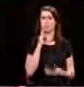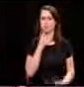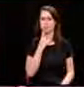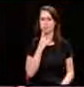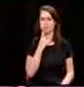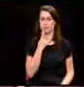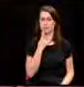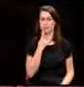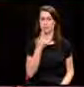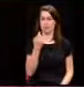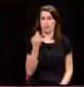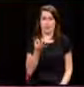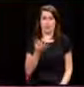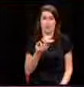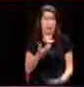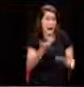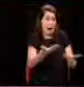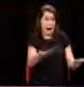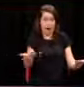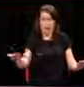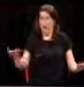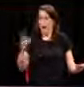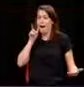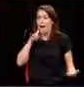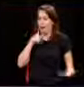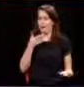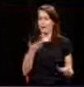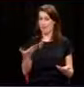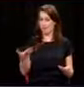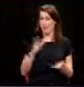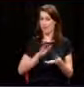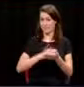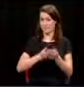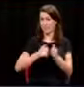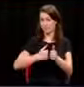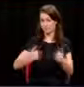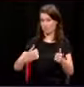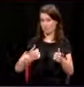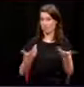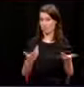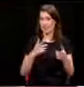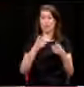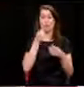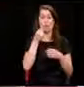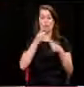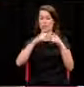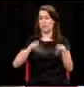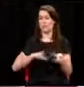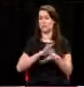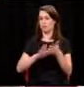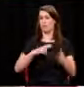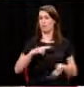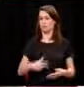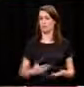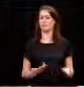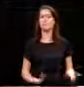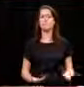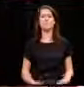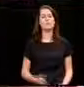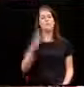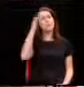essa ferramenta que está ao dispor delas, no caso, a língua gestual portuguesa. Não é? Sim, exatamente. Nós estamos a querer, a nossa ideia, na verdade, é